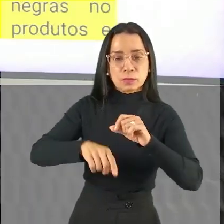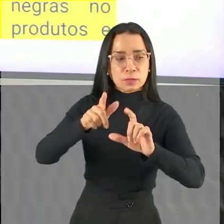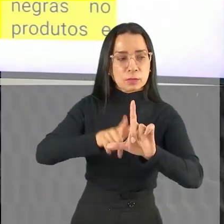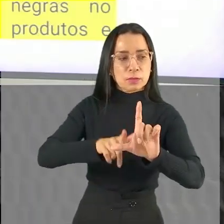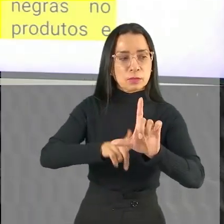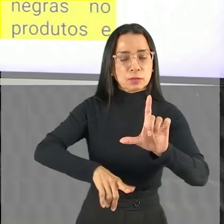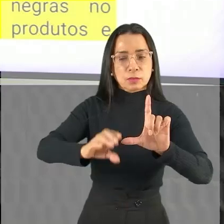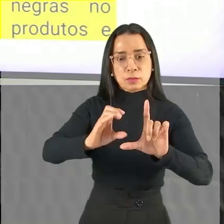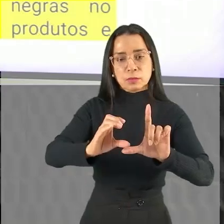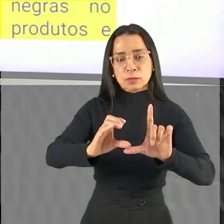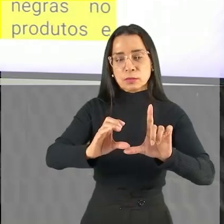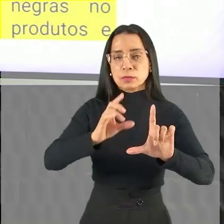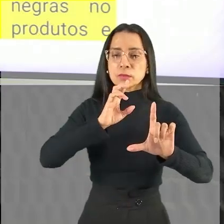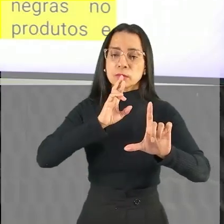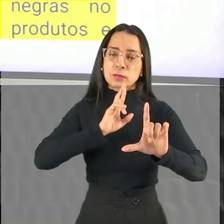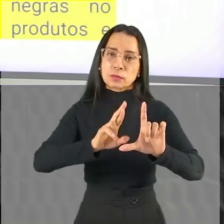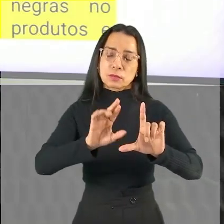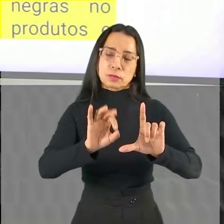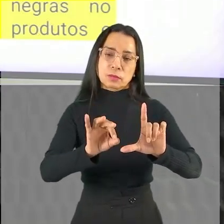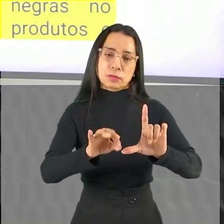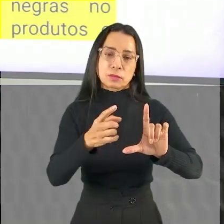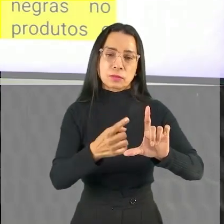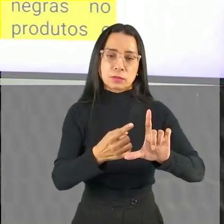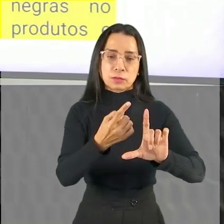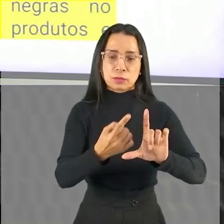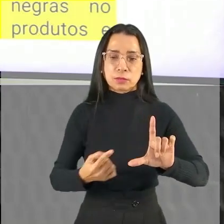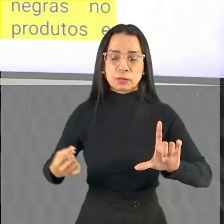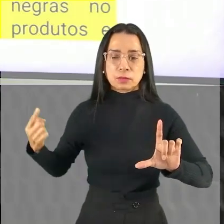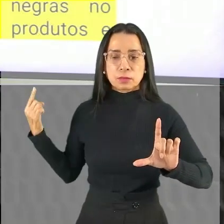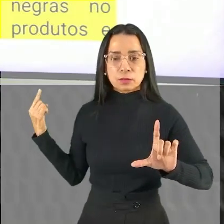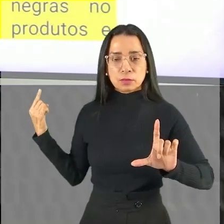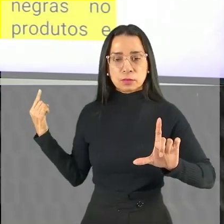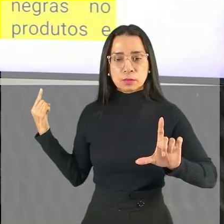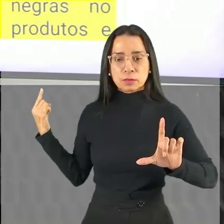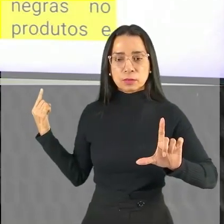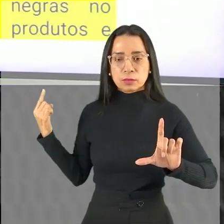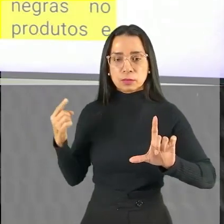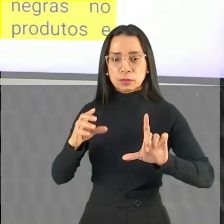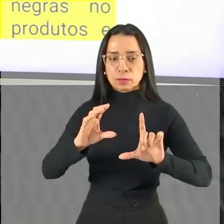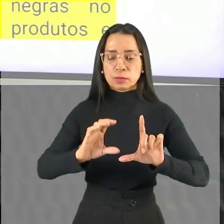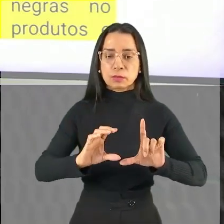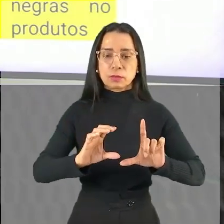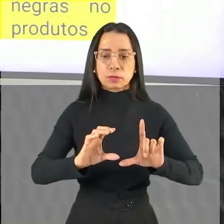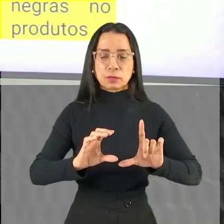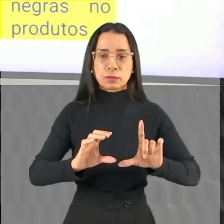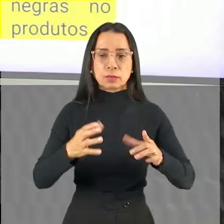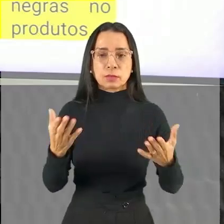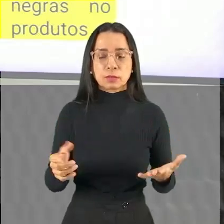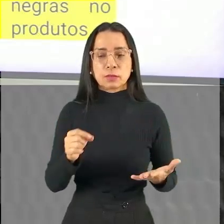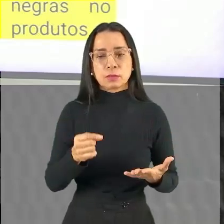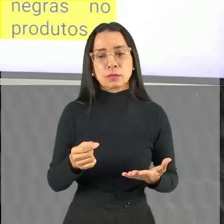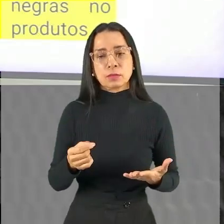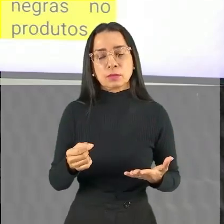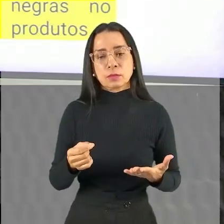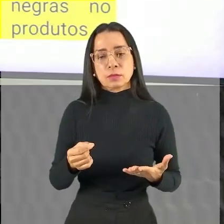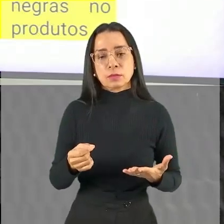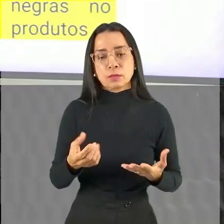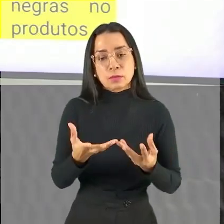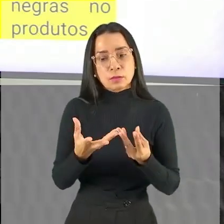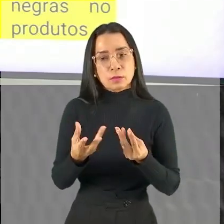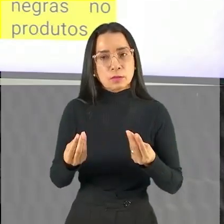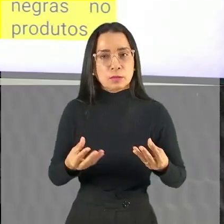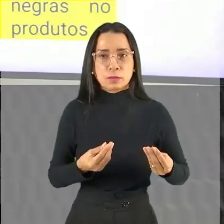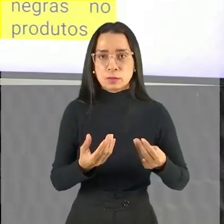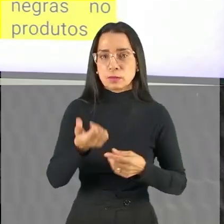letra C. A presença de mulheres negras no comércio de rua de diversos produtos de alimentos. Então, muitas